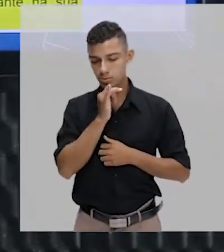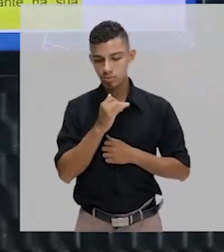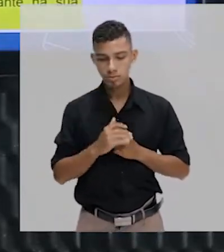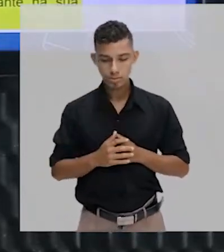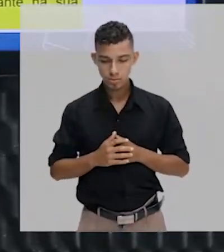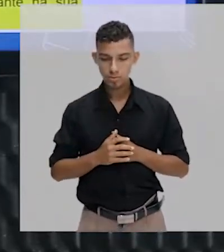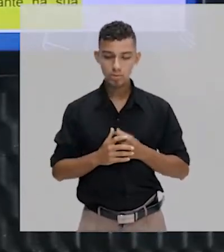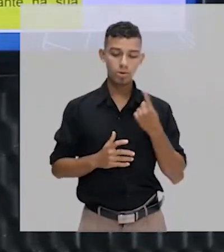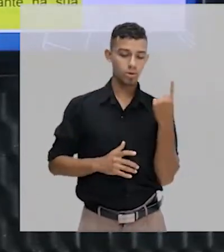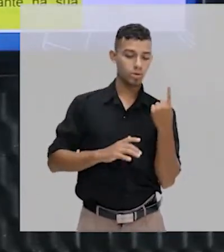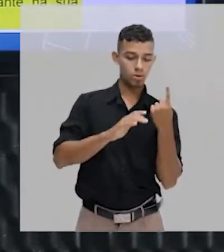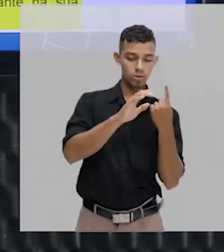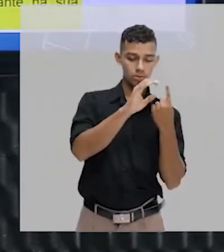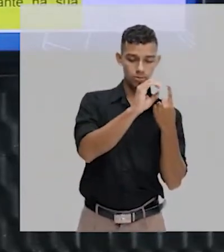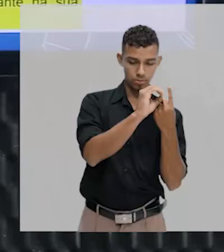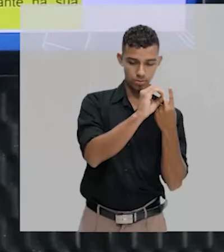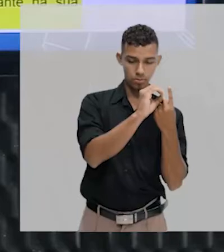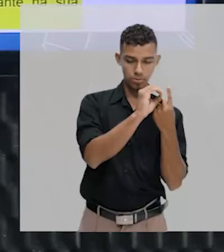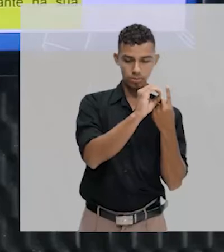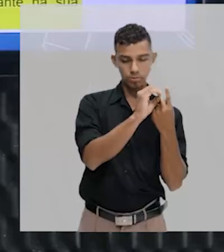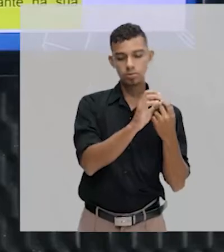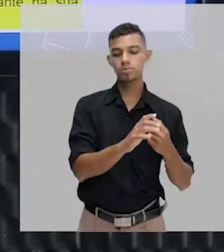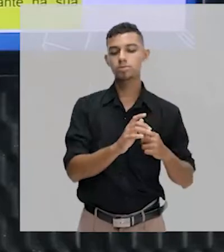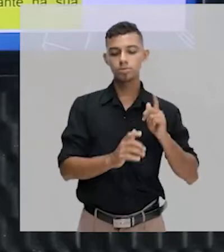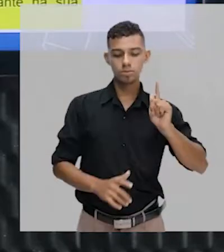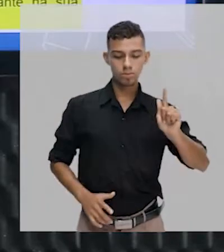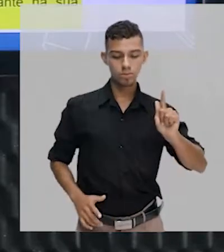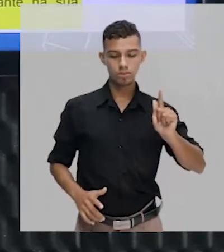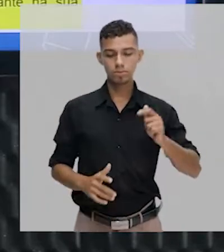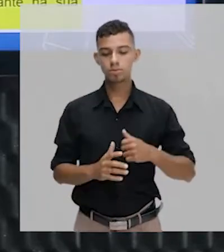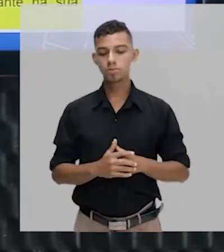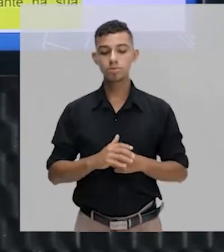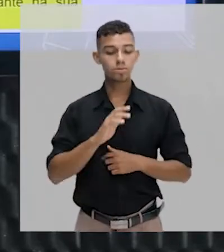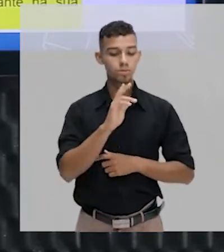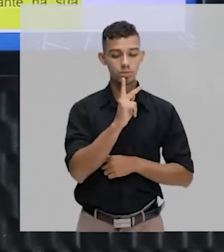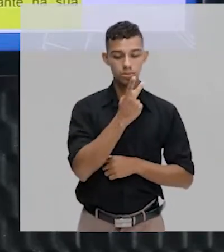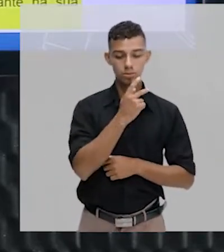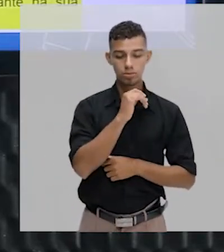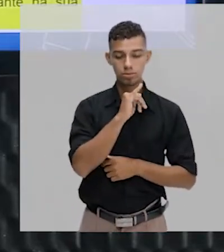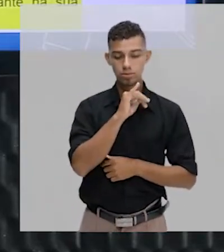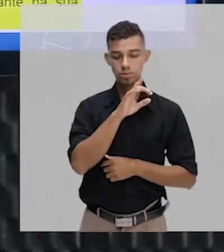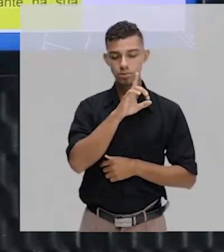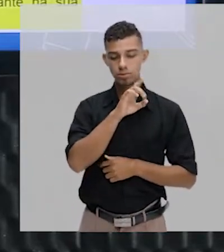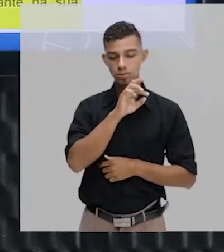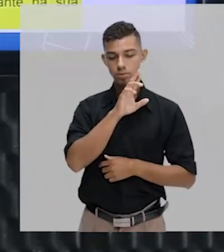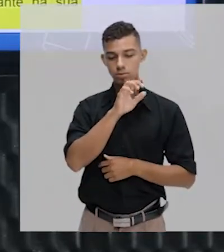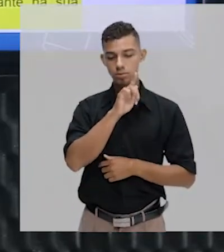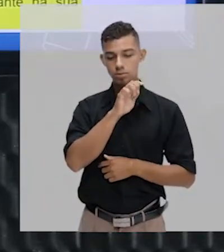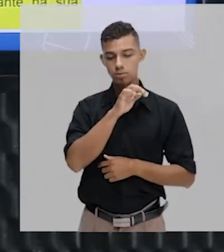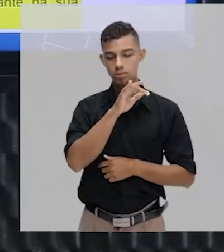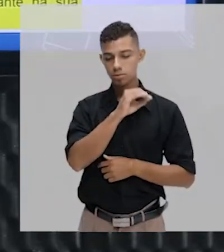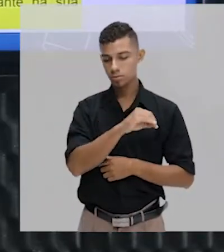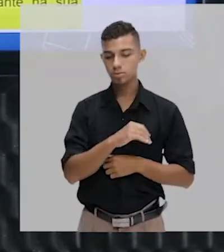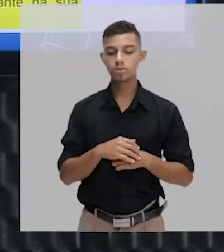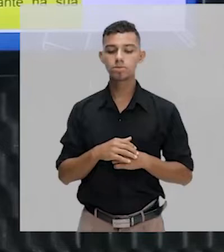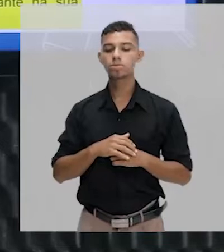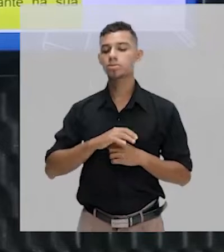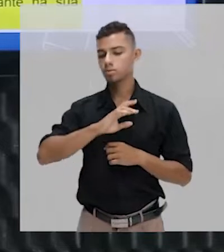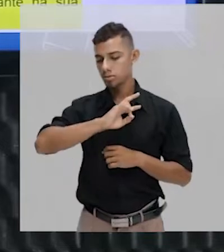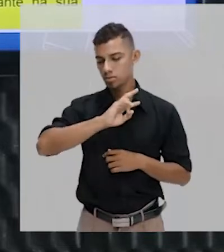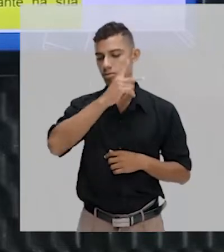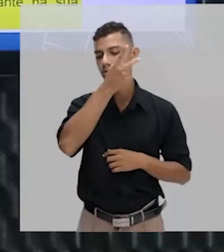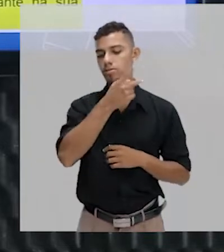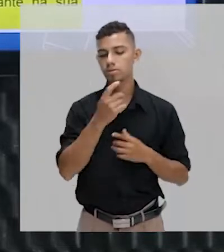grama, 10 gramas de água, certo? Bom, eu vou precisar também, né, de 10 vezes